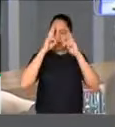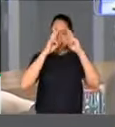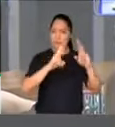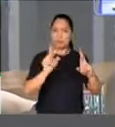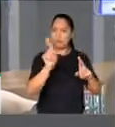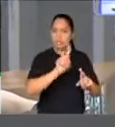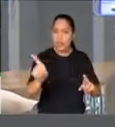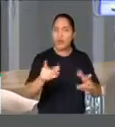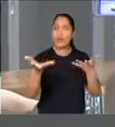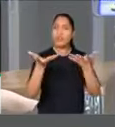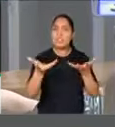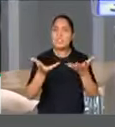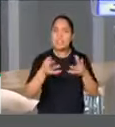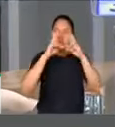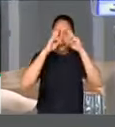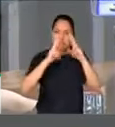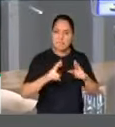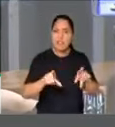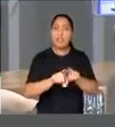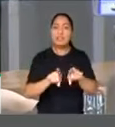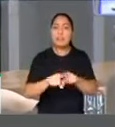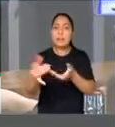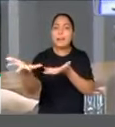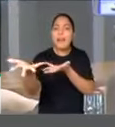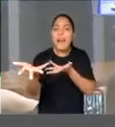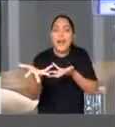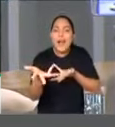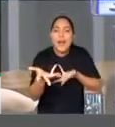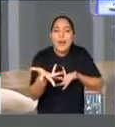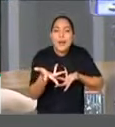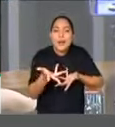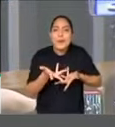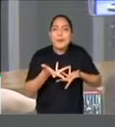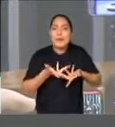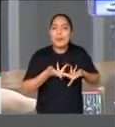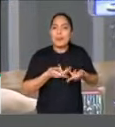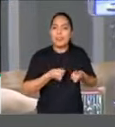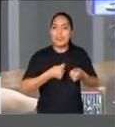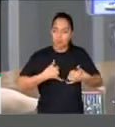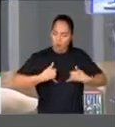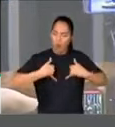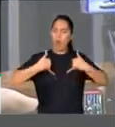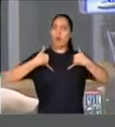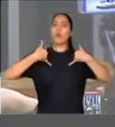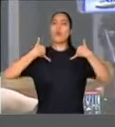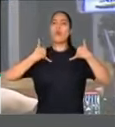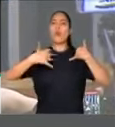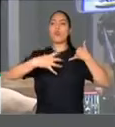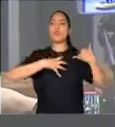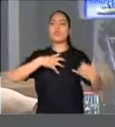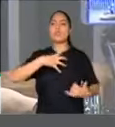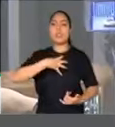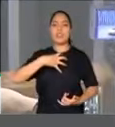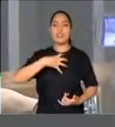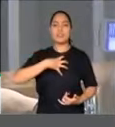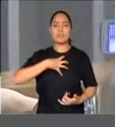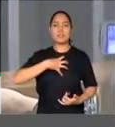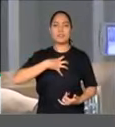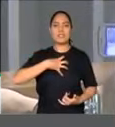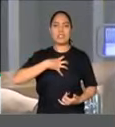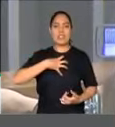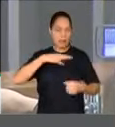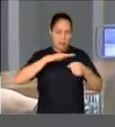ser acolhido e ser celebrado com o orgulho que temos de ser quem somos. E não aceitamos menos do que